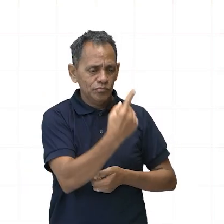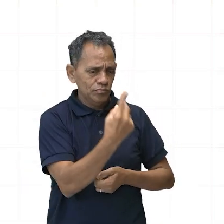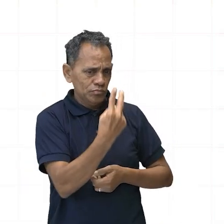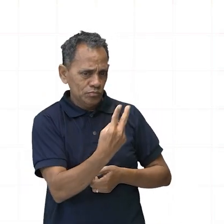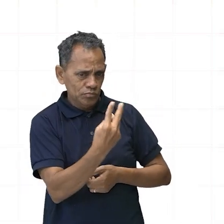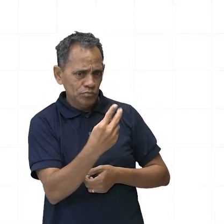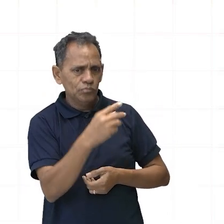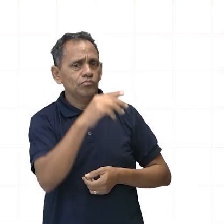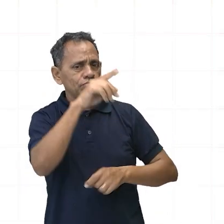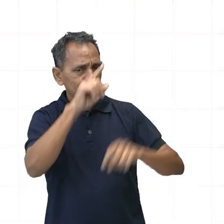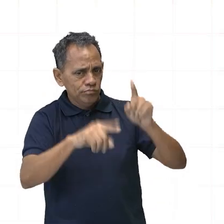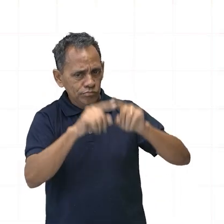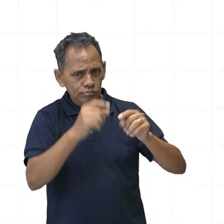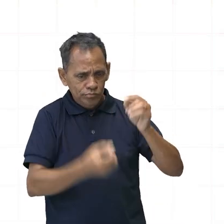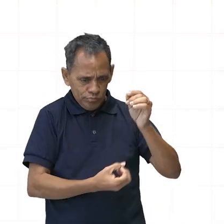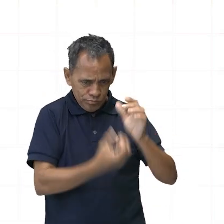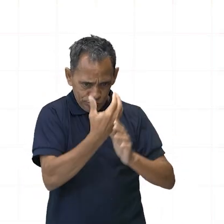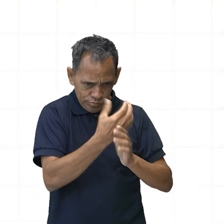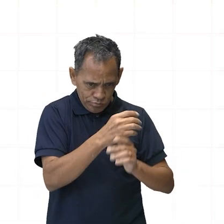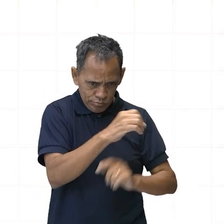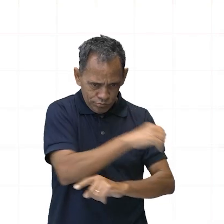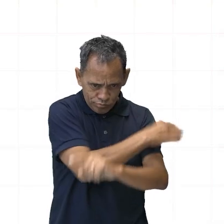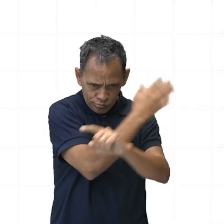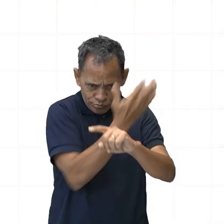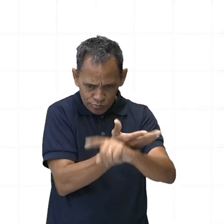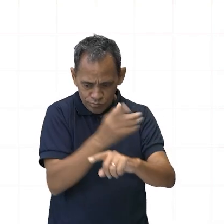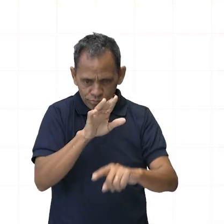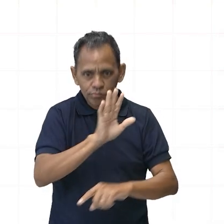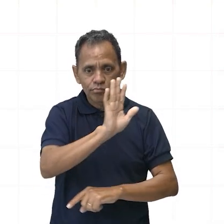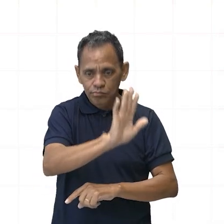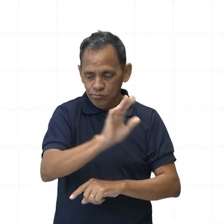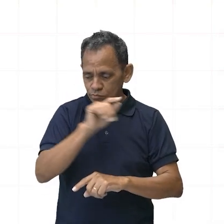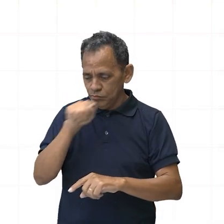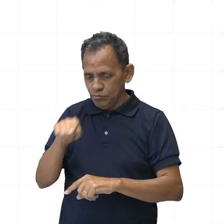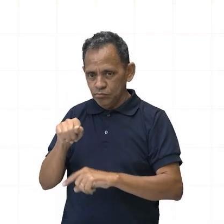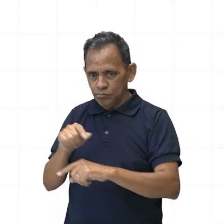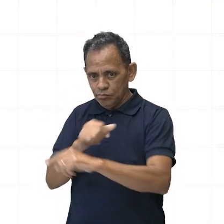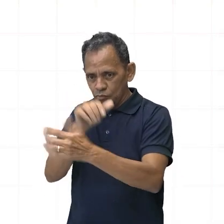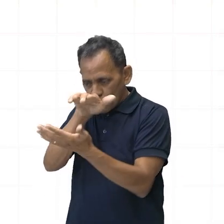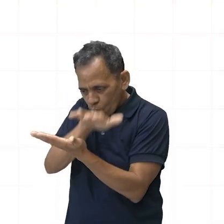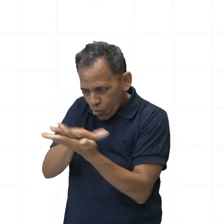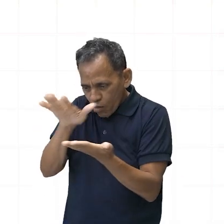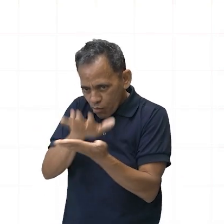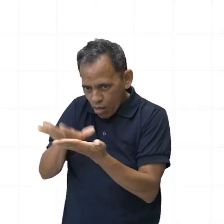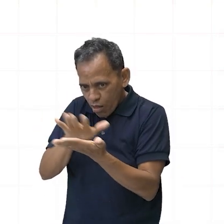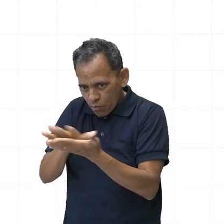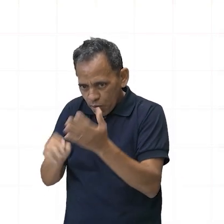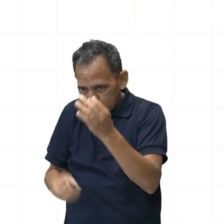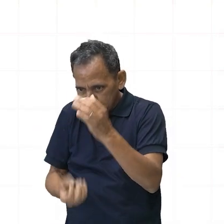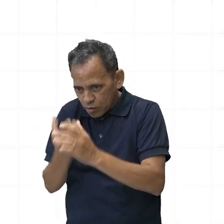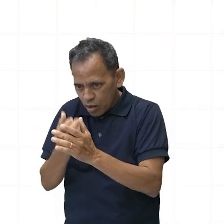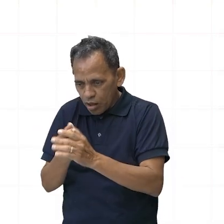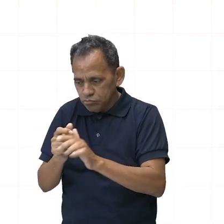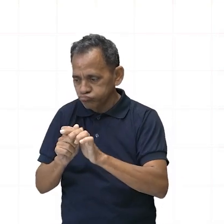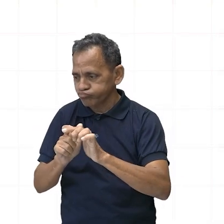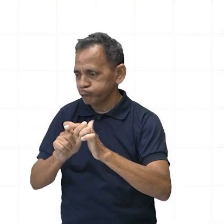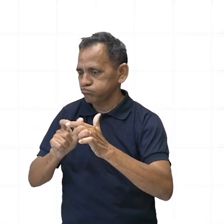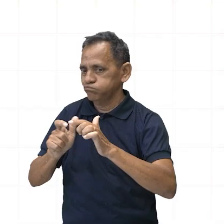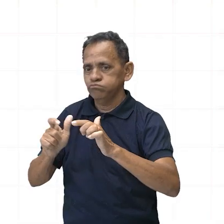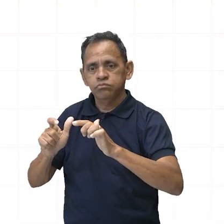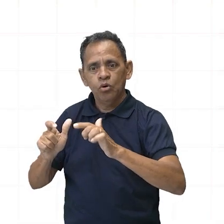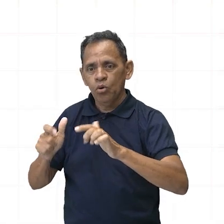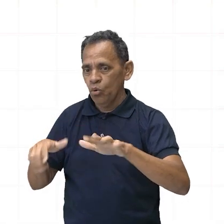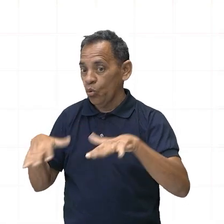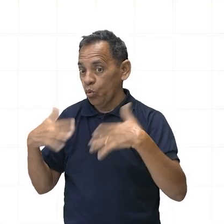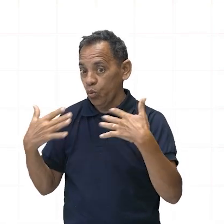produtos durante o dia, a produção em massa, com a vinda dessa revolução industrial, né, vai aumentar essa